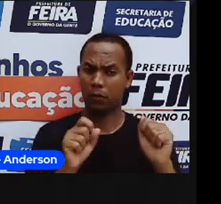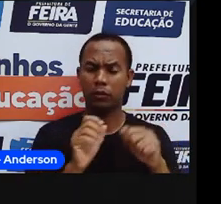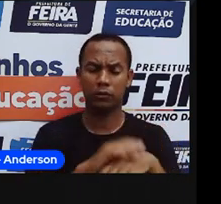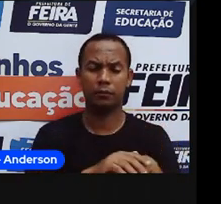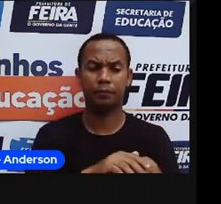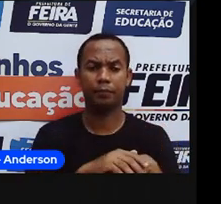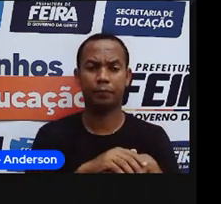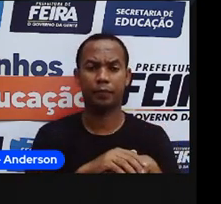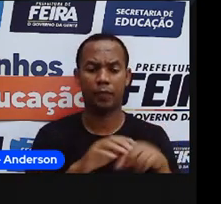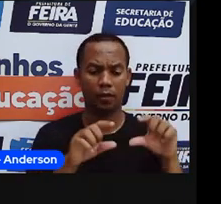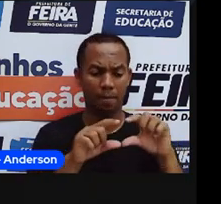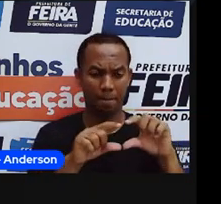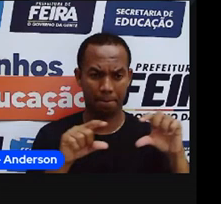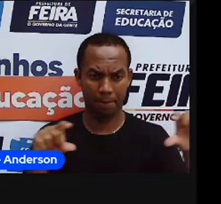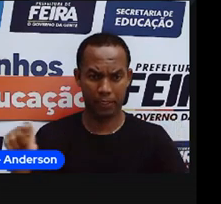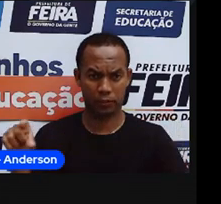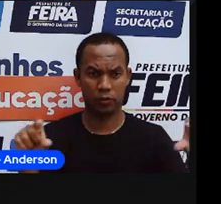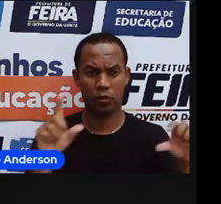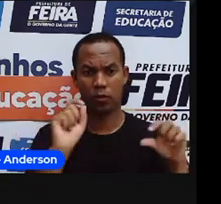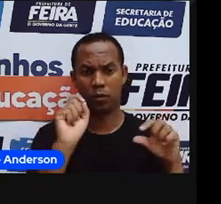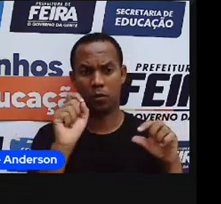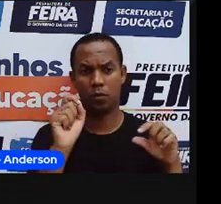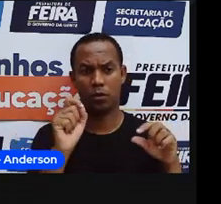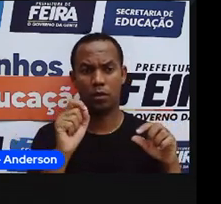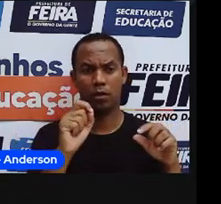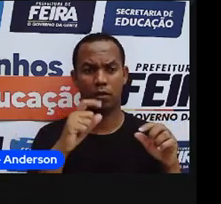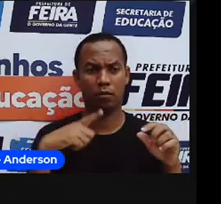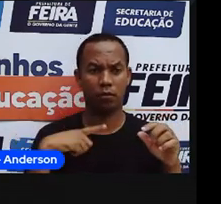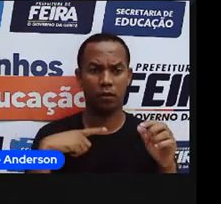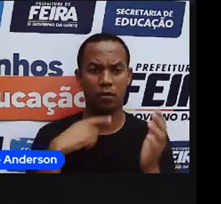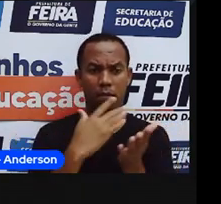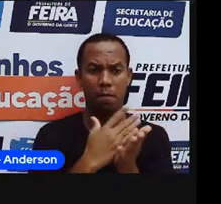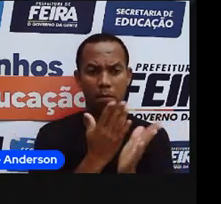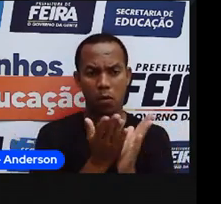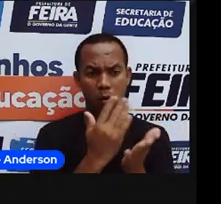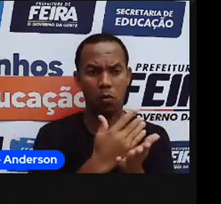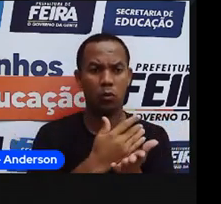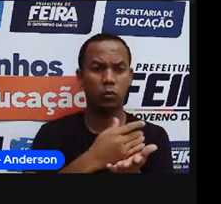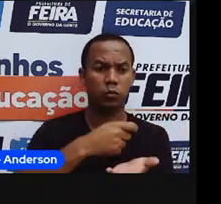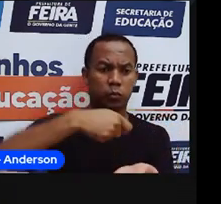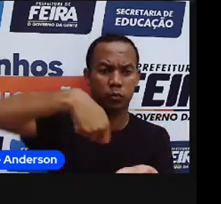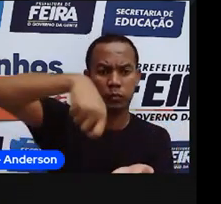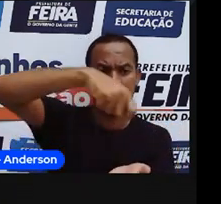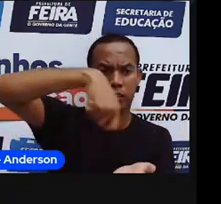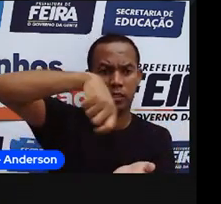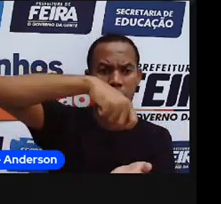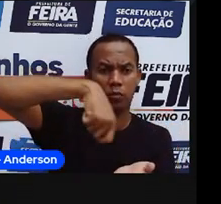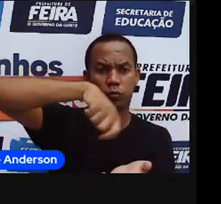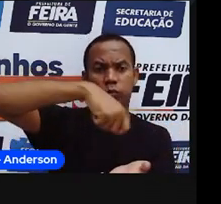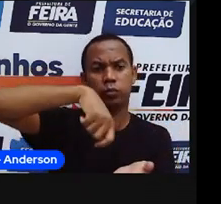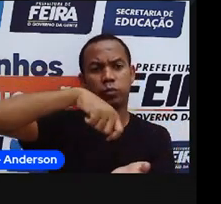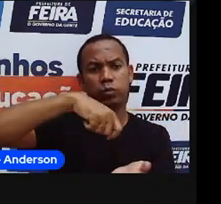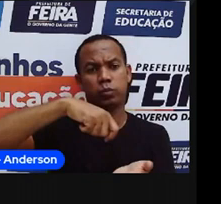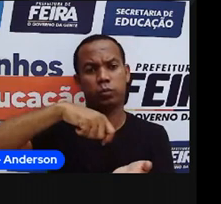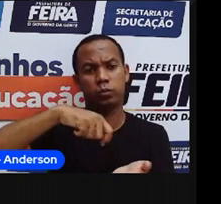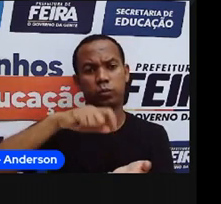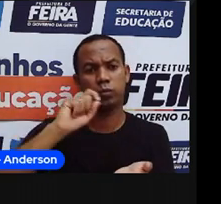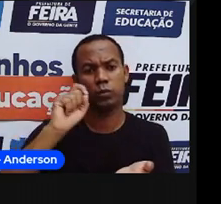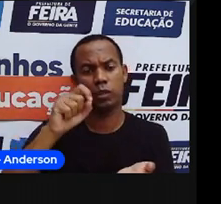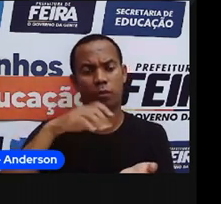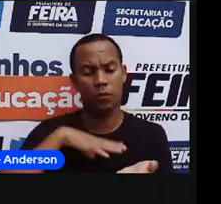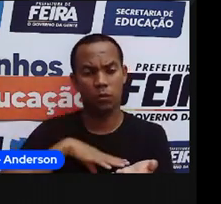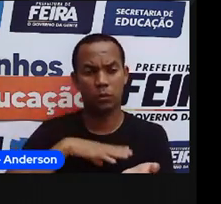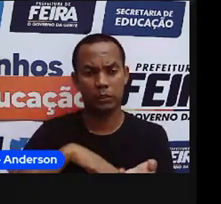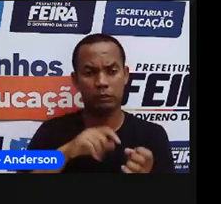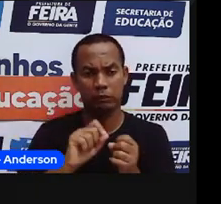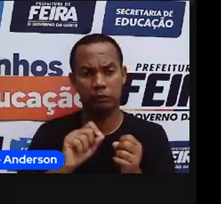A mandioca, então, passou a fazer parte dos bolos, caldos e cozido dos portugueses que aqui viviam. E até